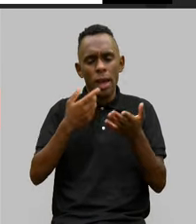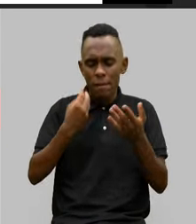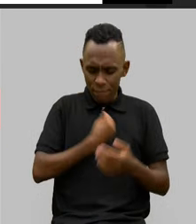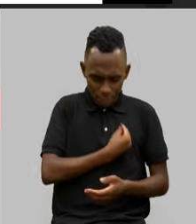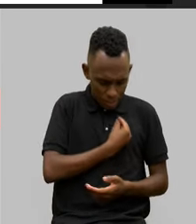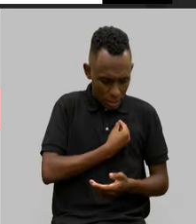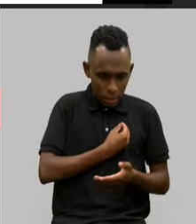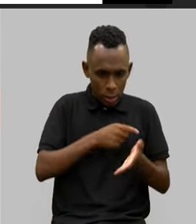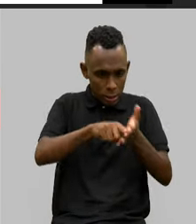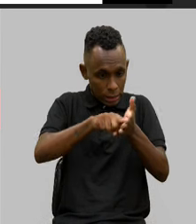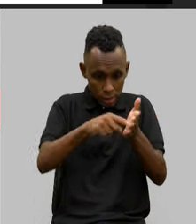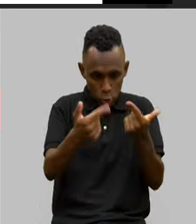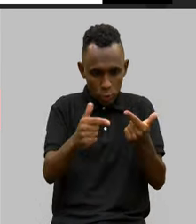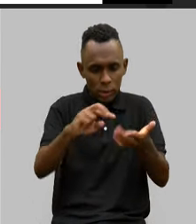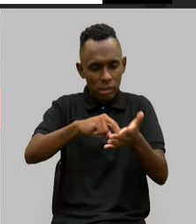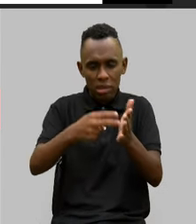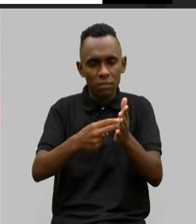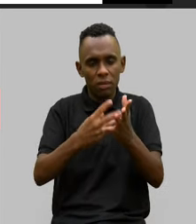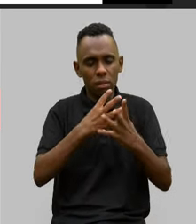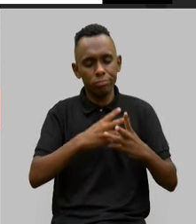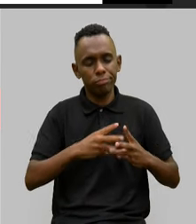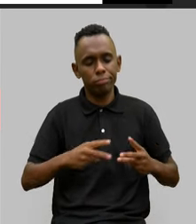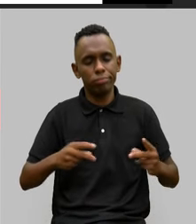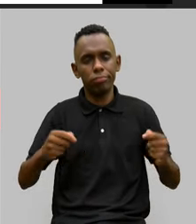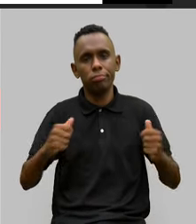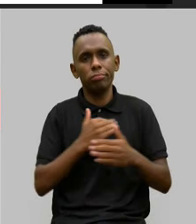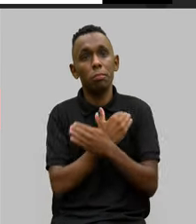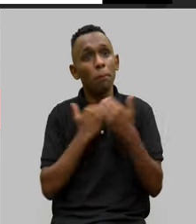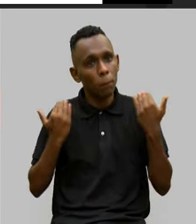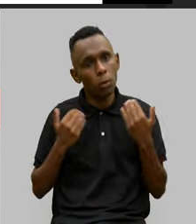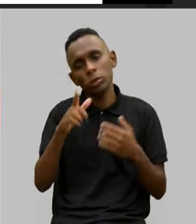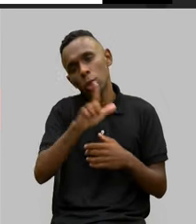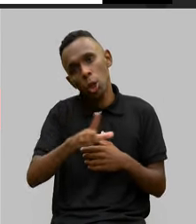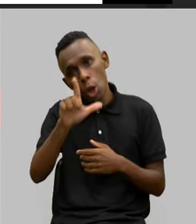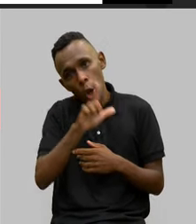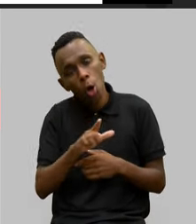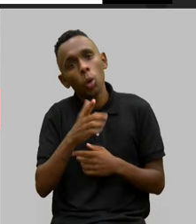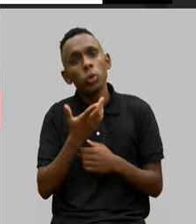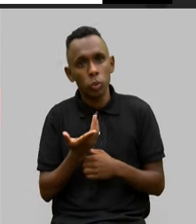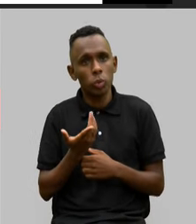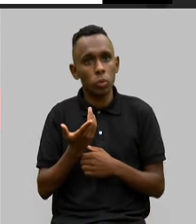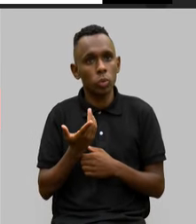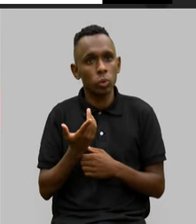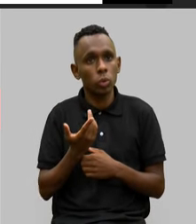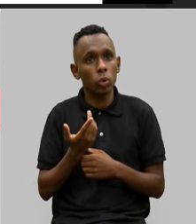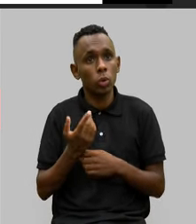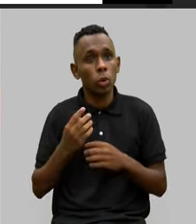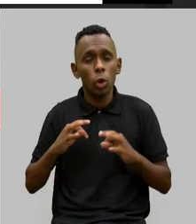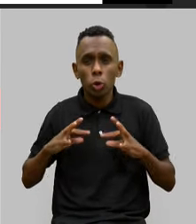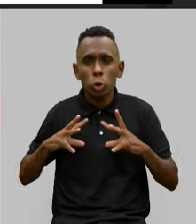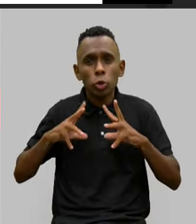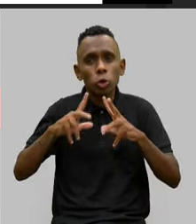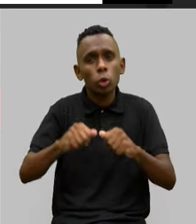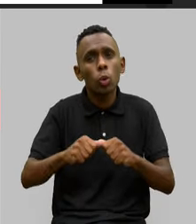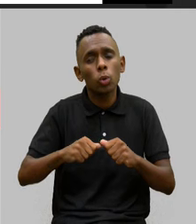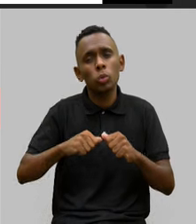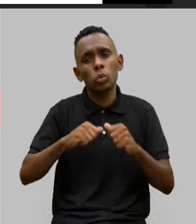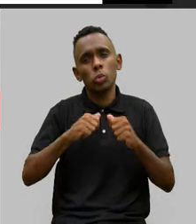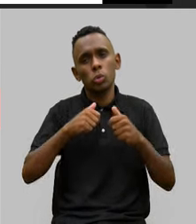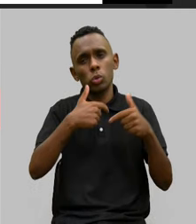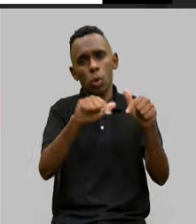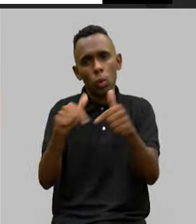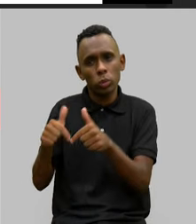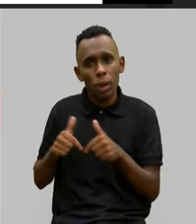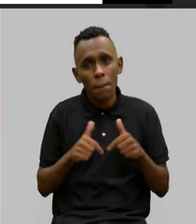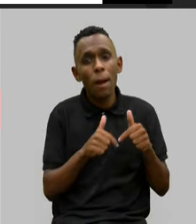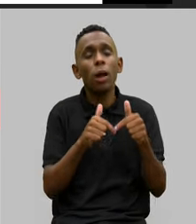é uma espécie de morte eu acho que fica bem claro aqui nesse nesse em todos os pontos do nosso trabalho que